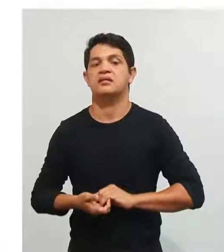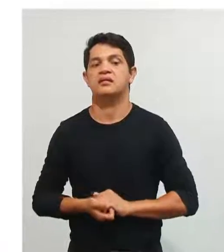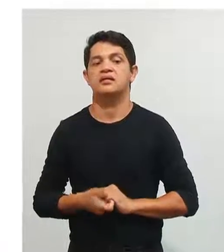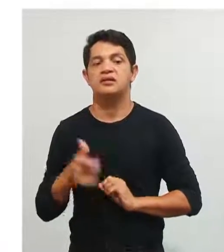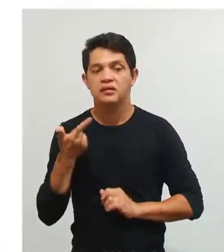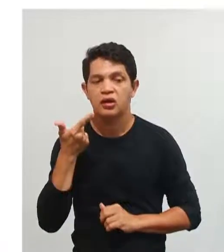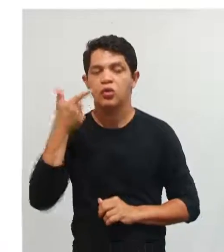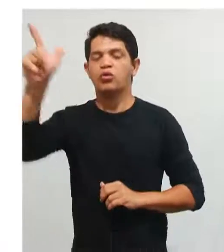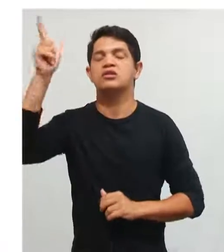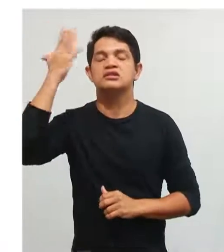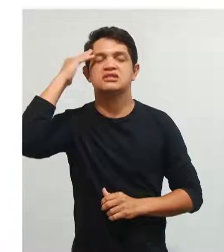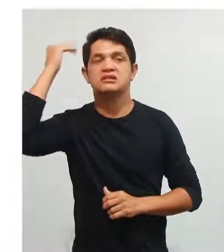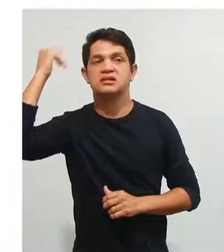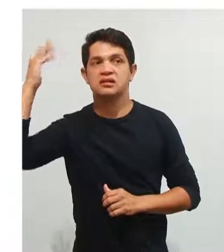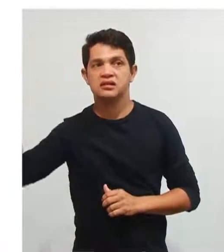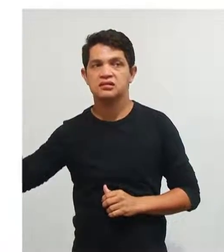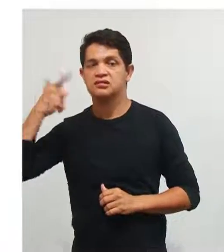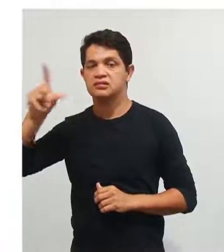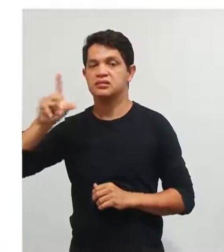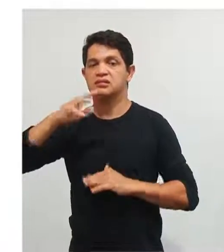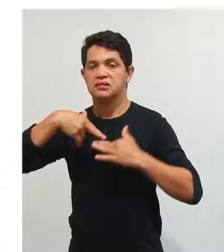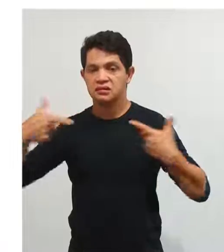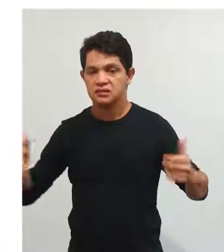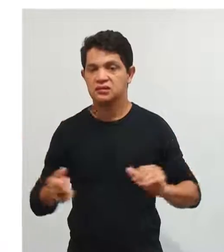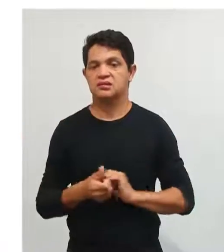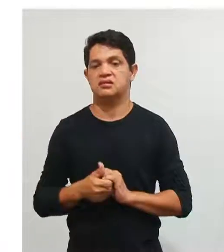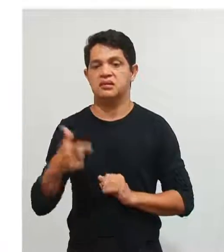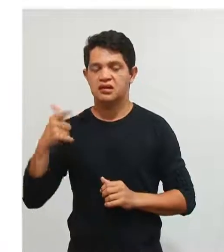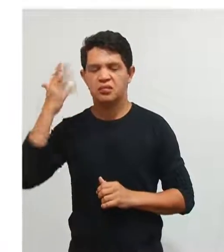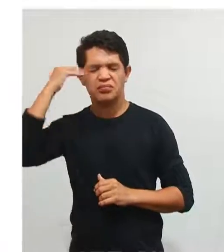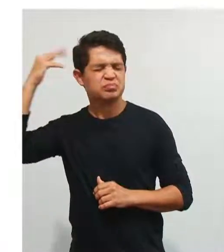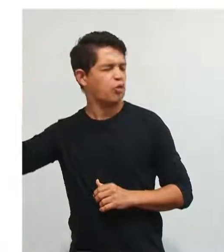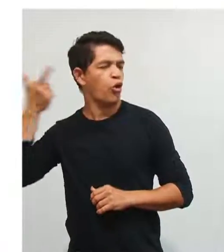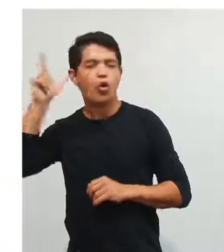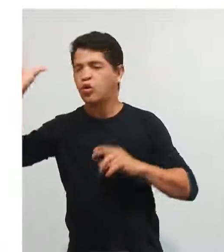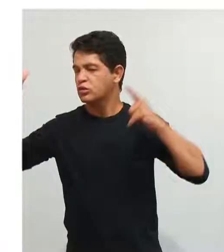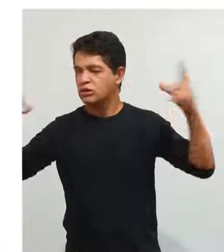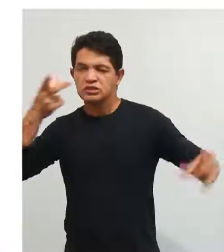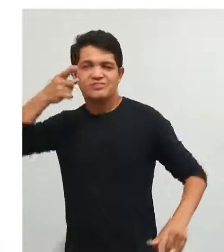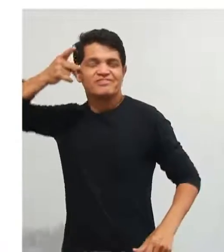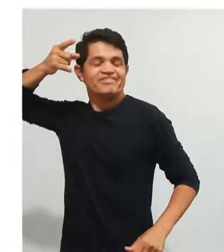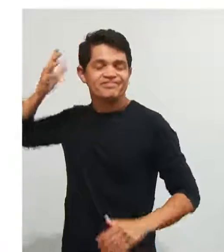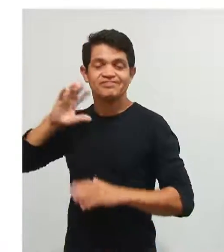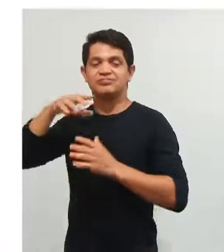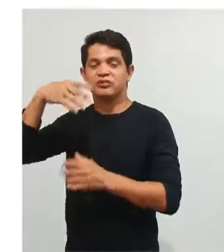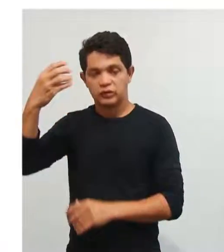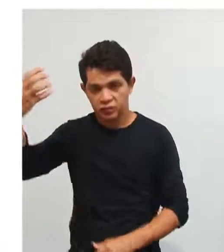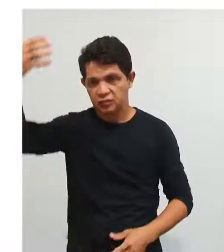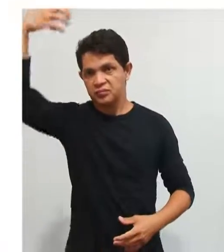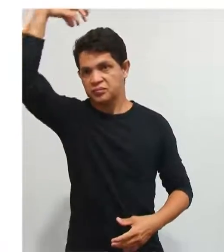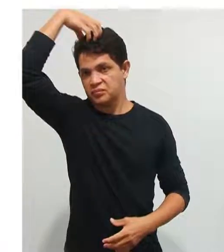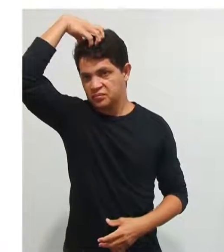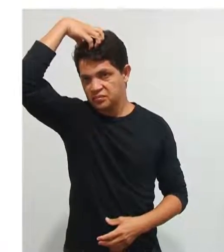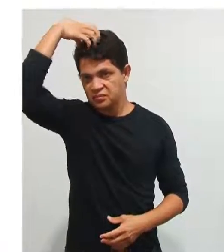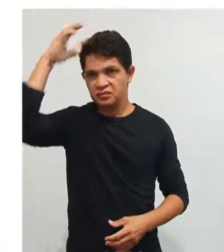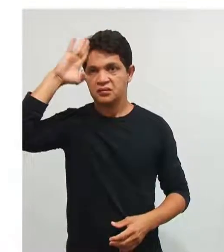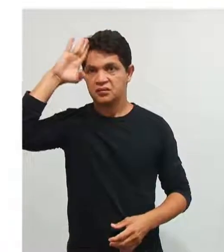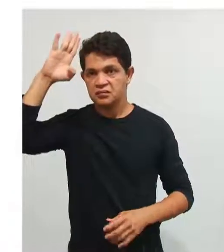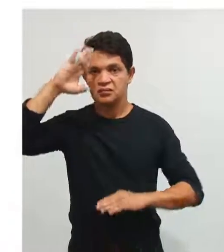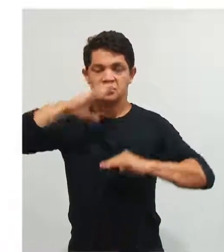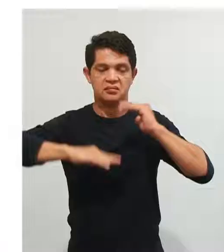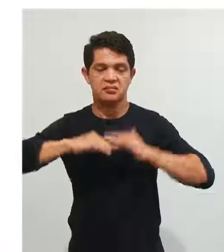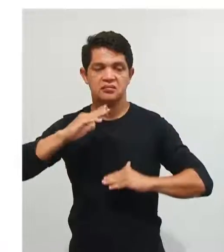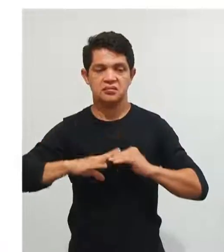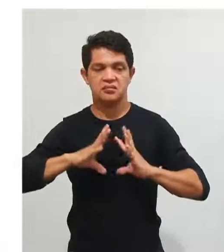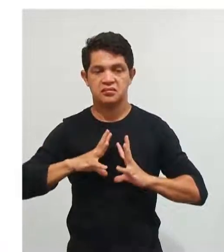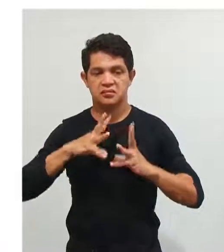Outros artistas dessa época: Rony Von, que também era conhecido como o Pequeno Príncipe, Gerry Adriani, que